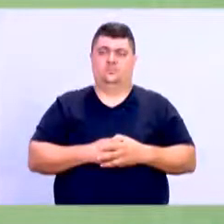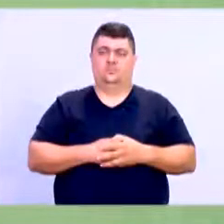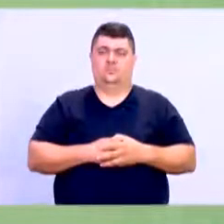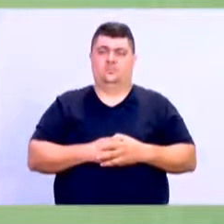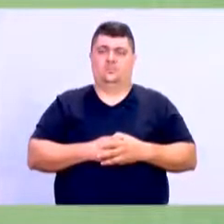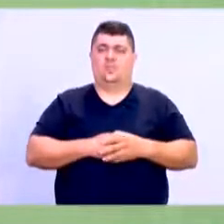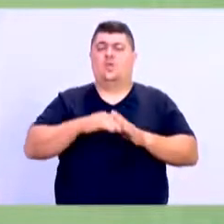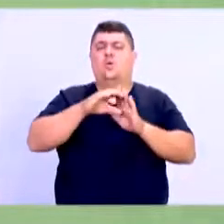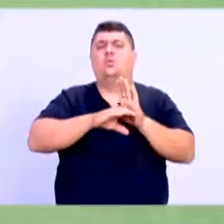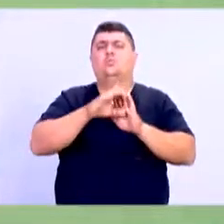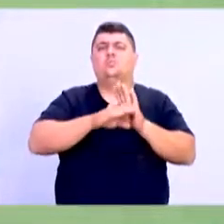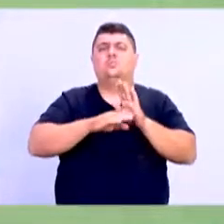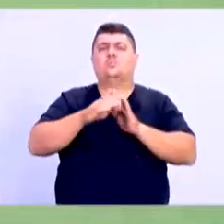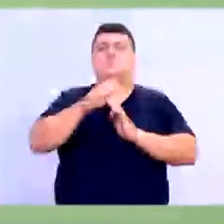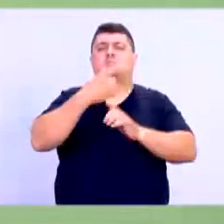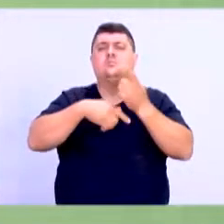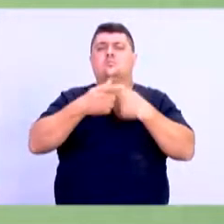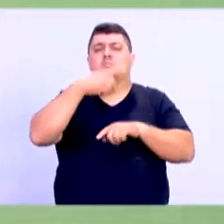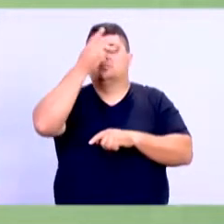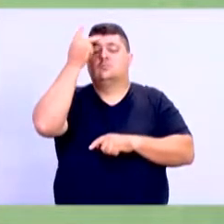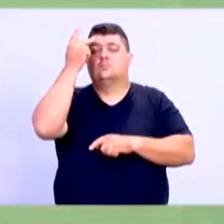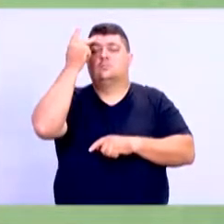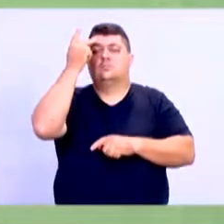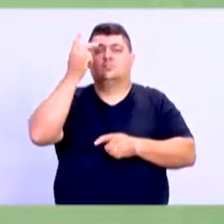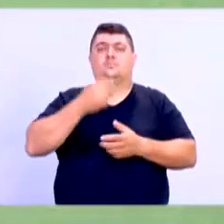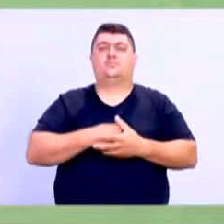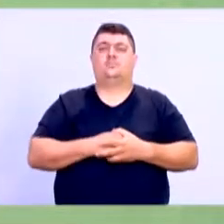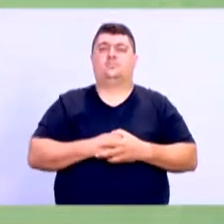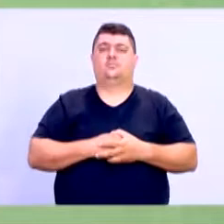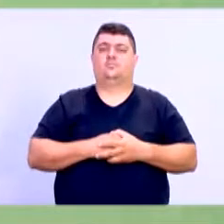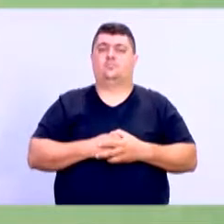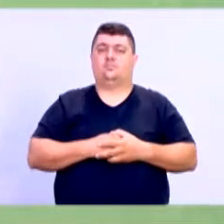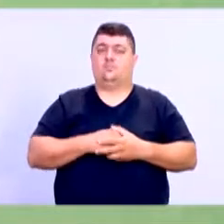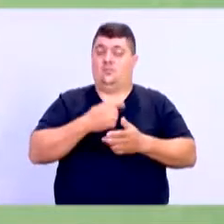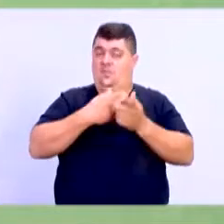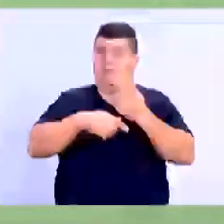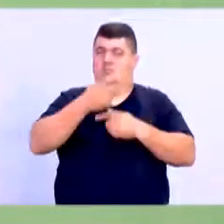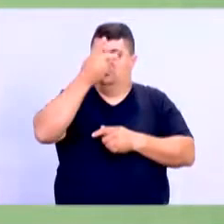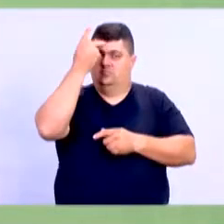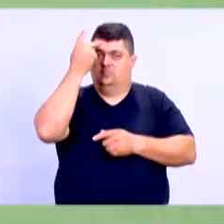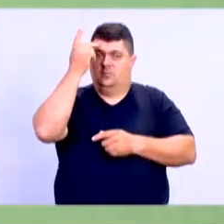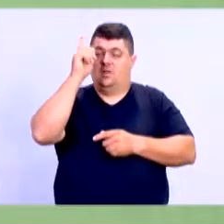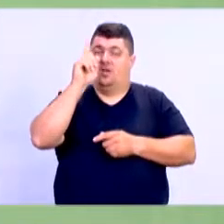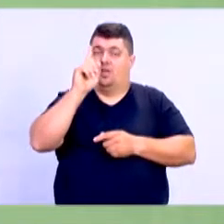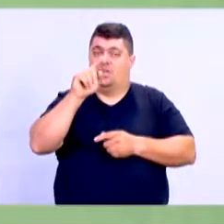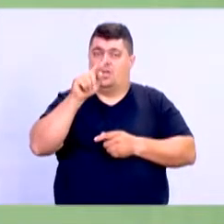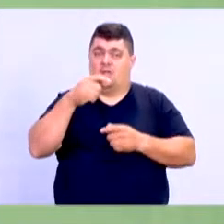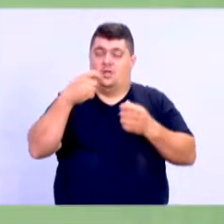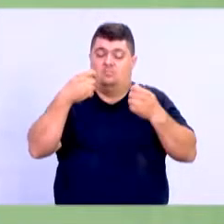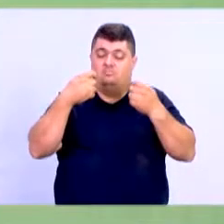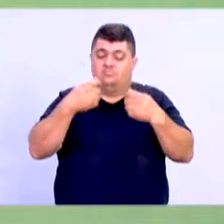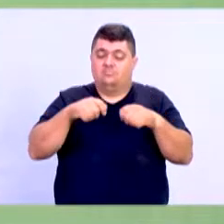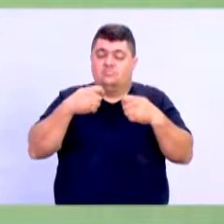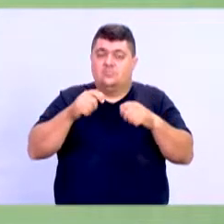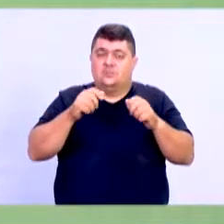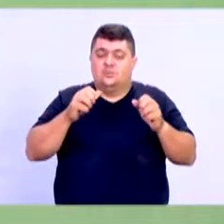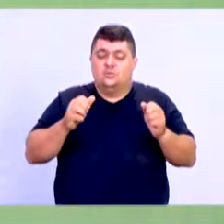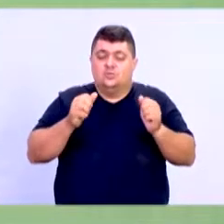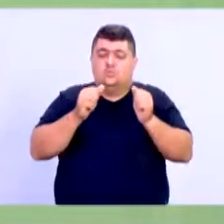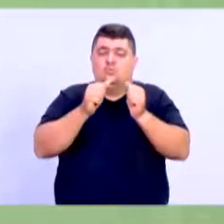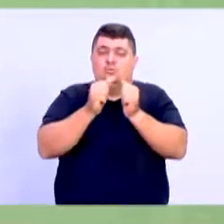Bem, conceito de gestão de pessoas. A gestão de pessoas é contingencial